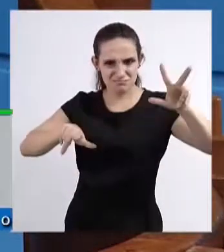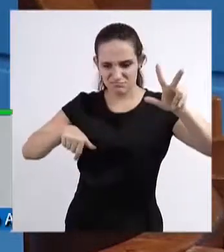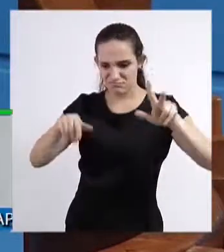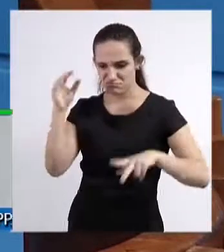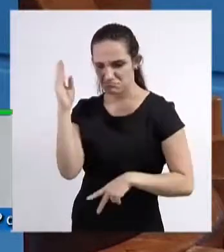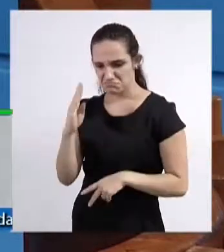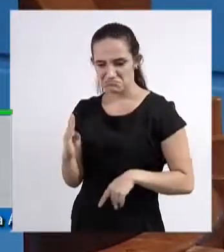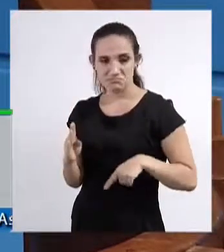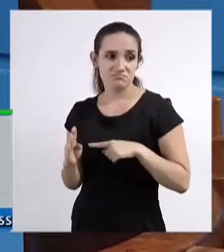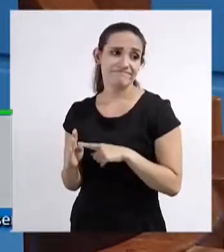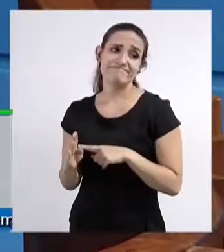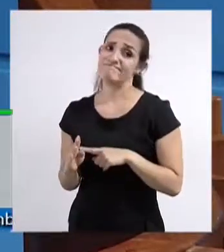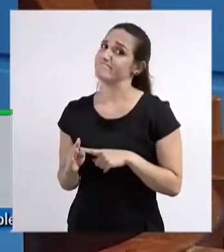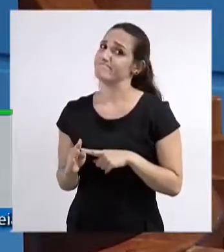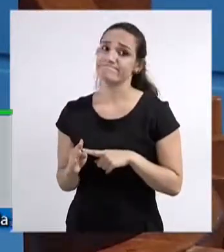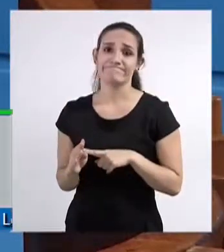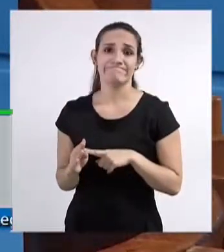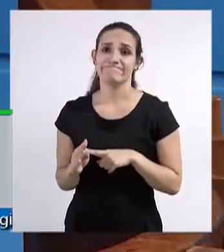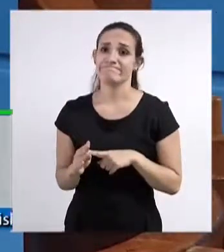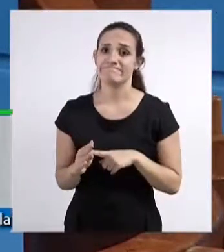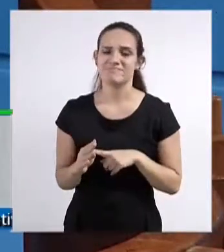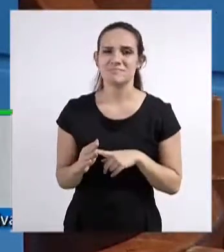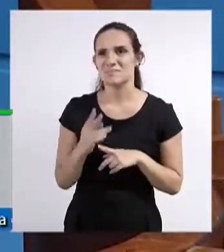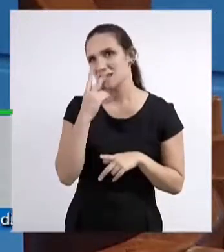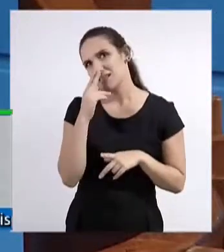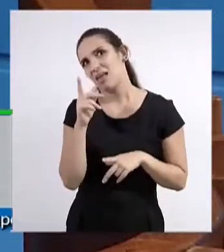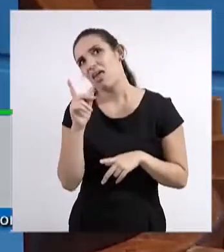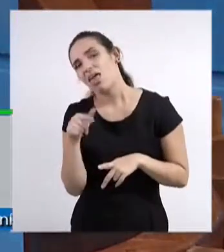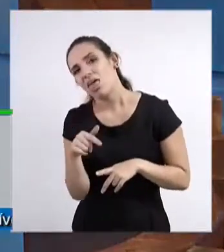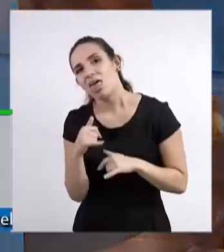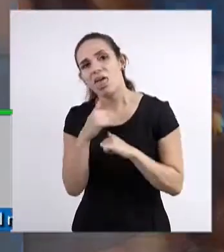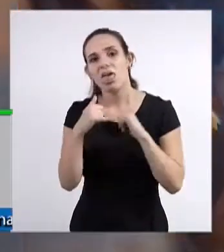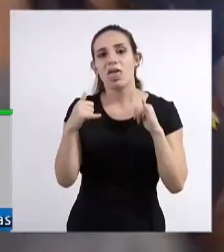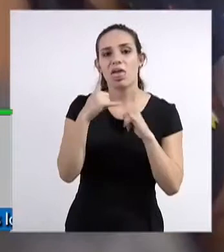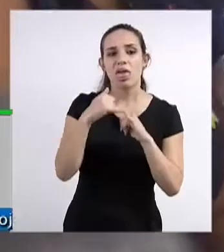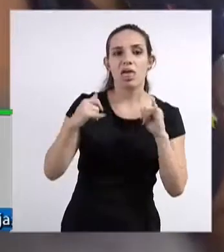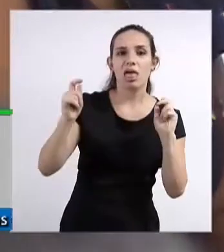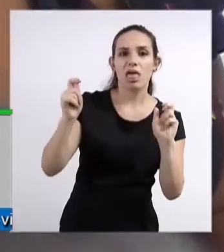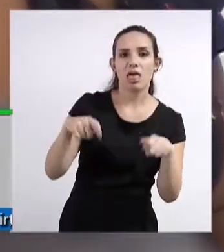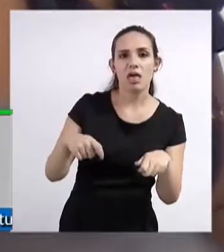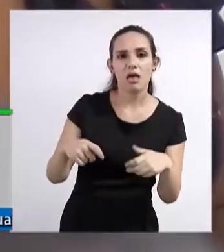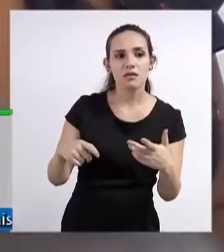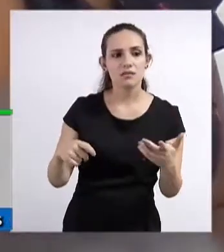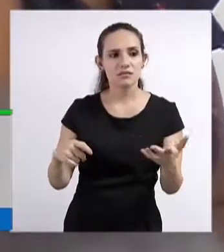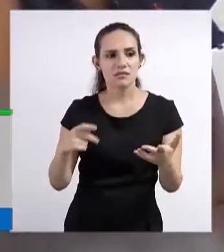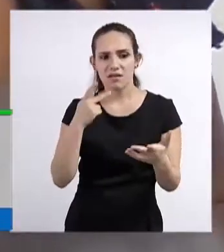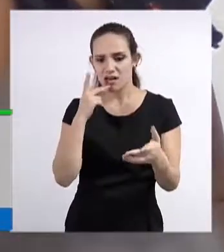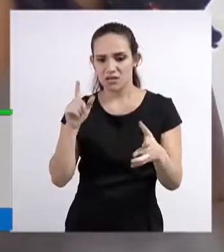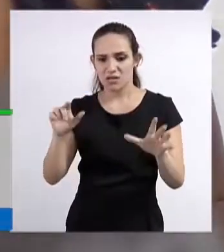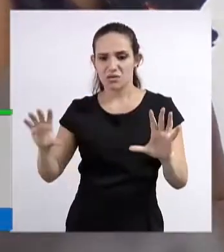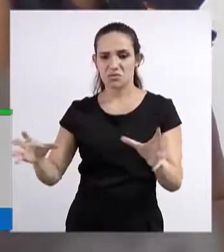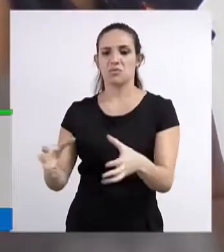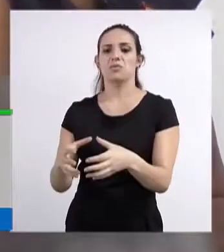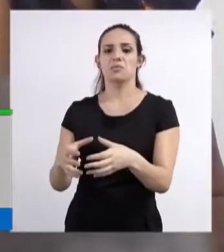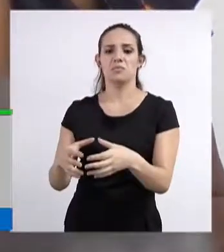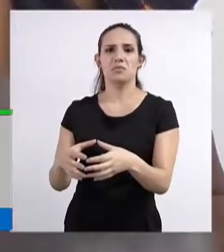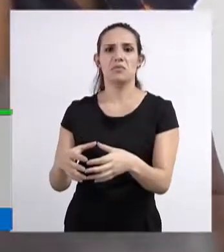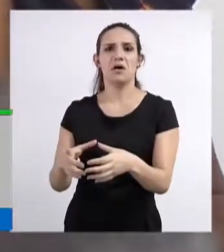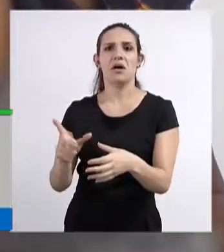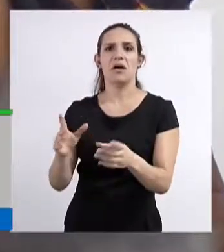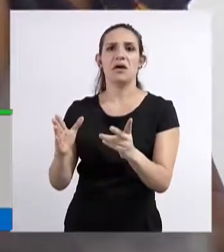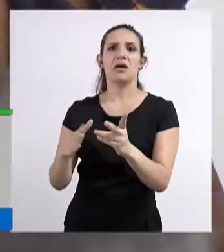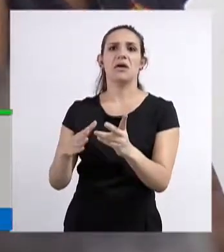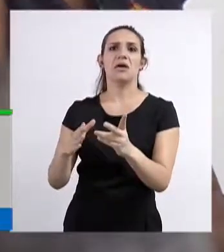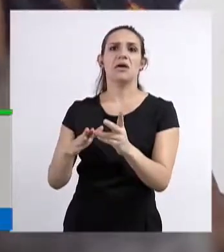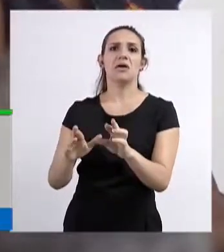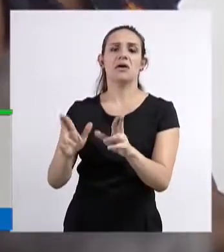Brasil tratarmos como relativamente capazes, intitularmos uma classe jurídica na